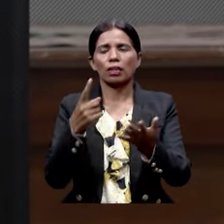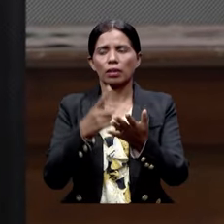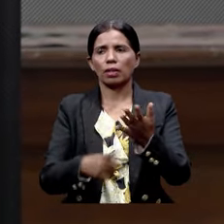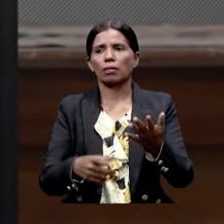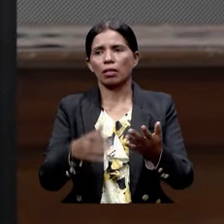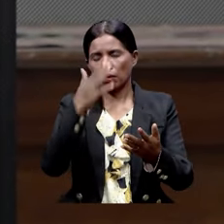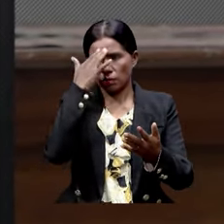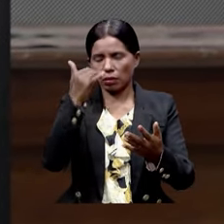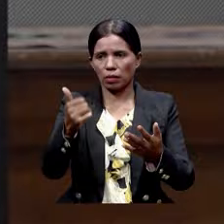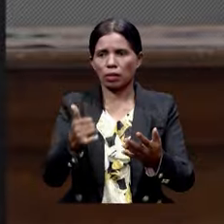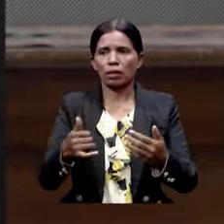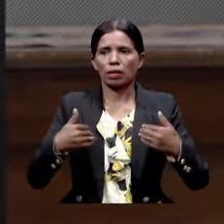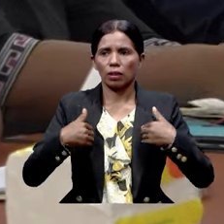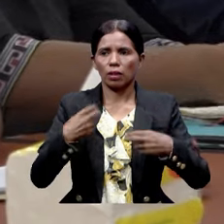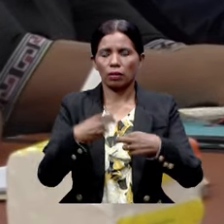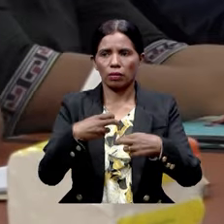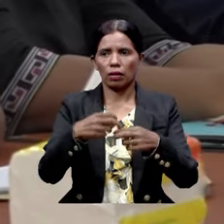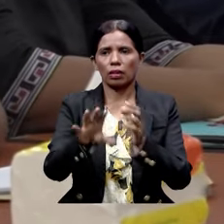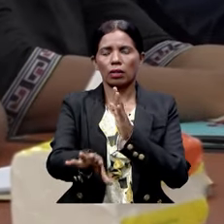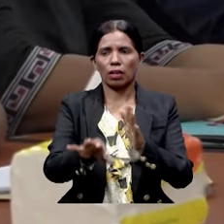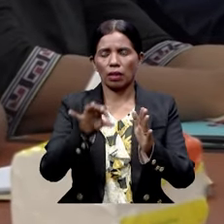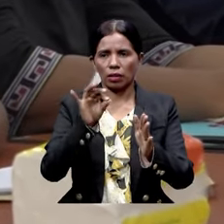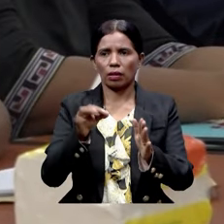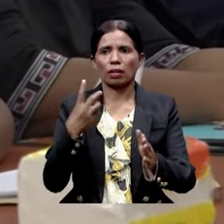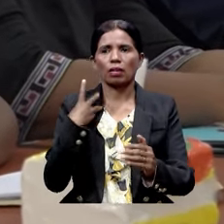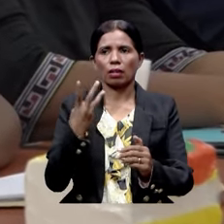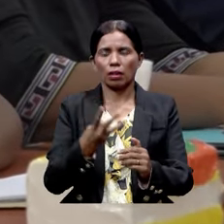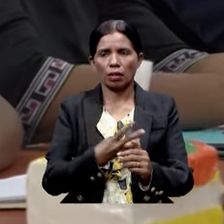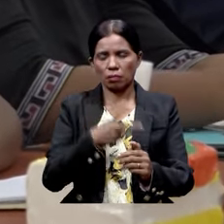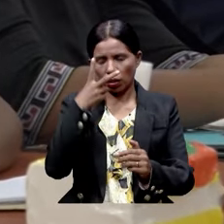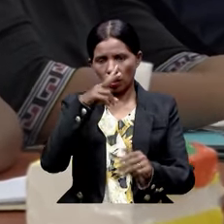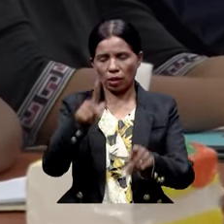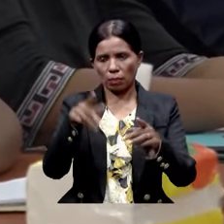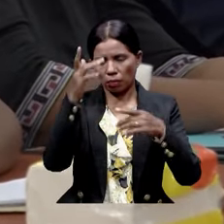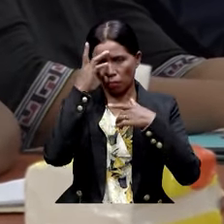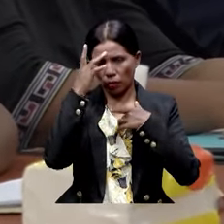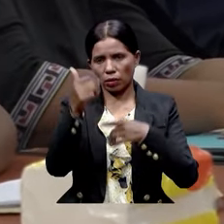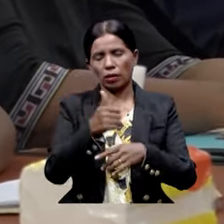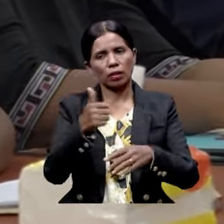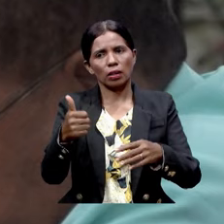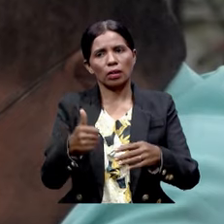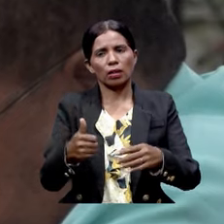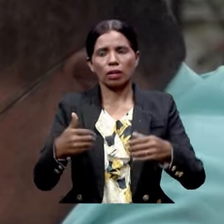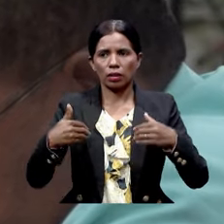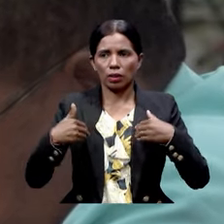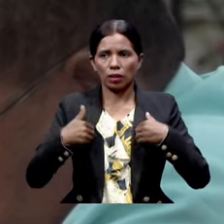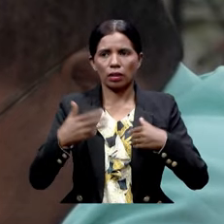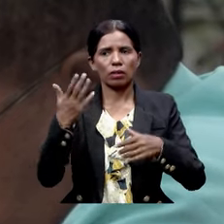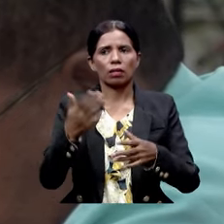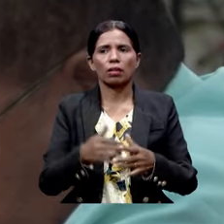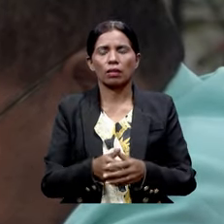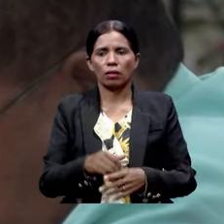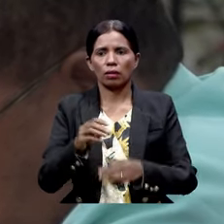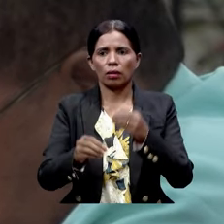tamba sama e a dificuldade da torreta. Também a mi re paciente balo ne be ira interna niane,